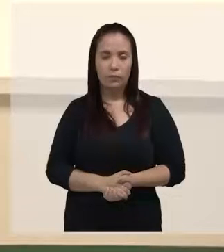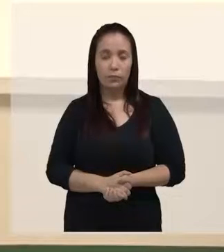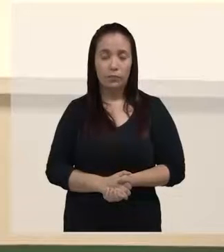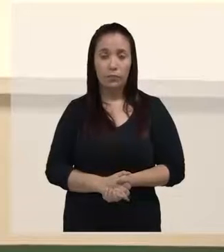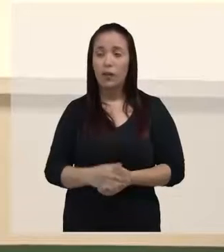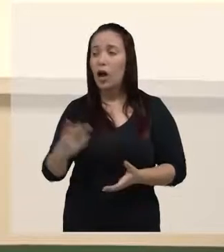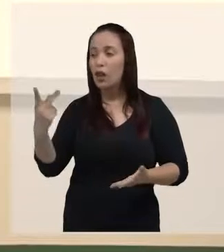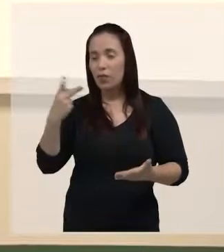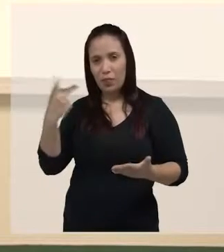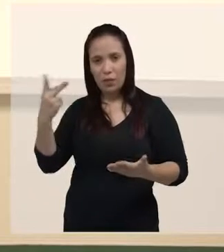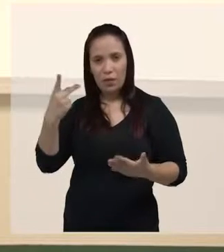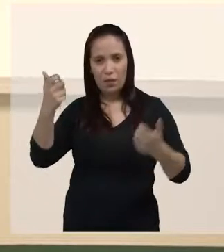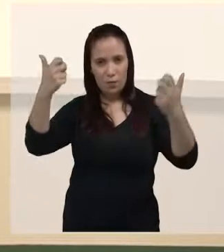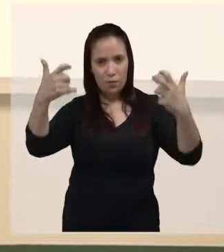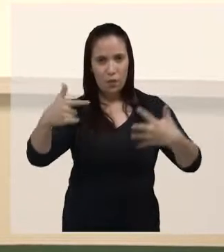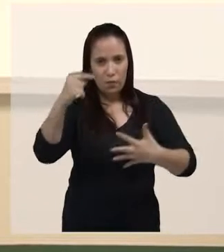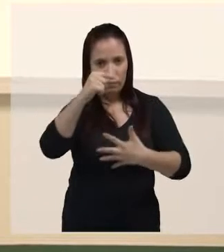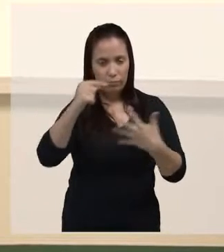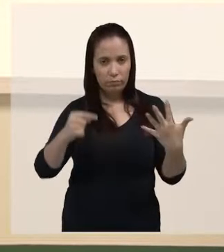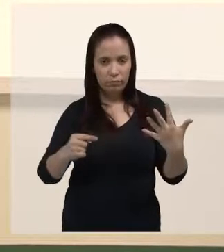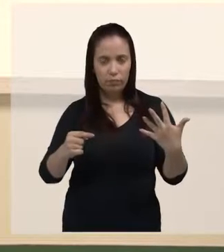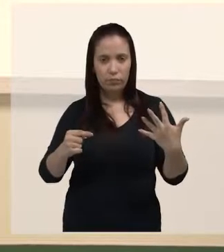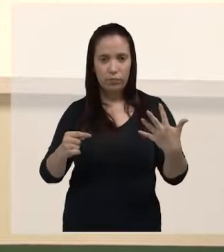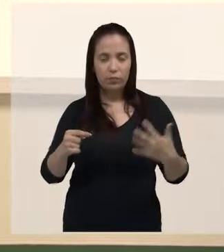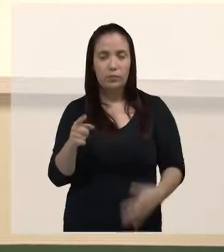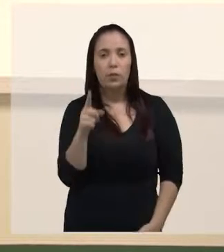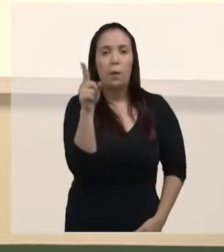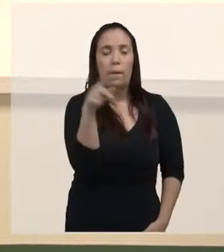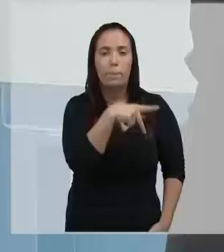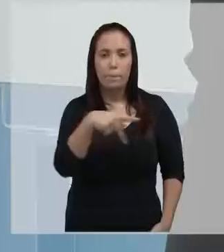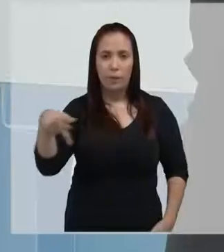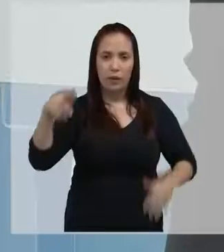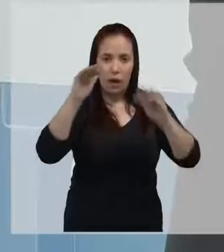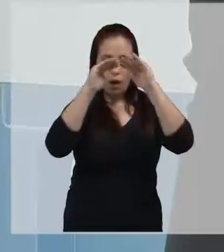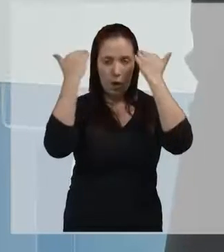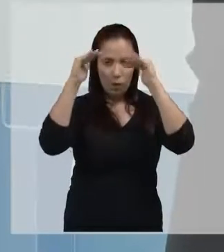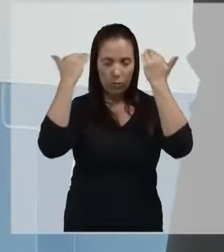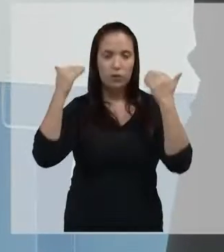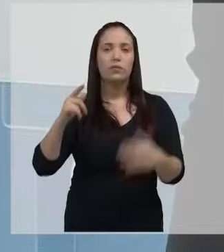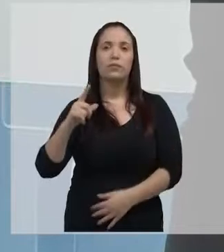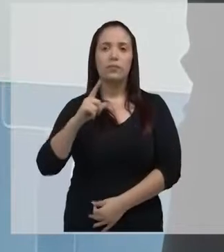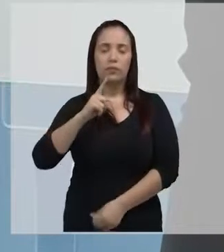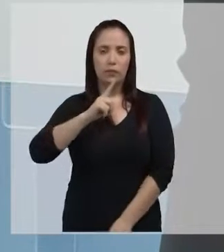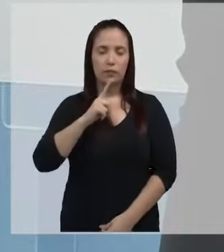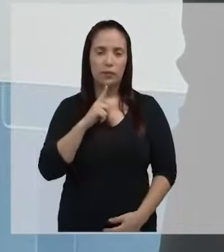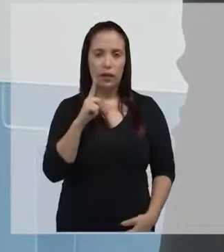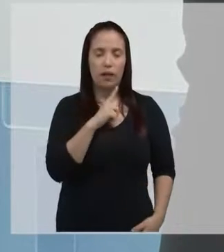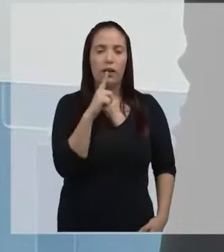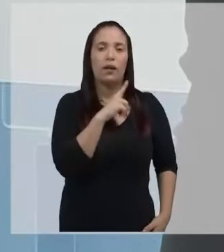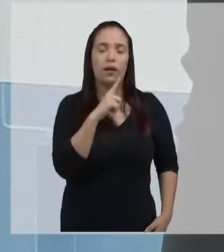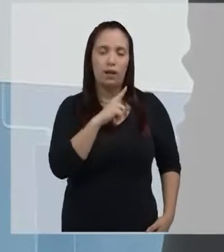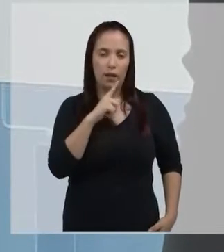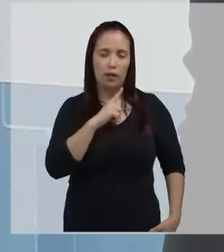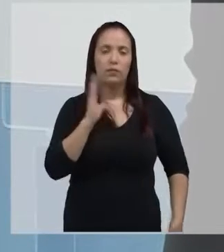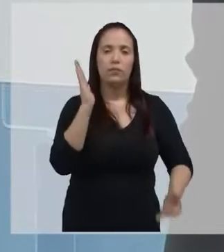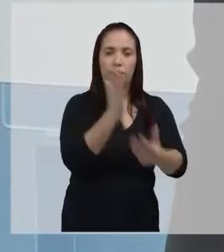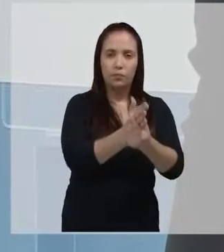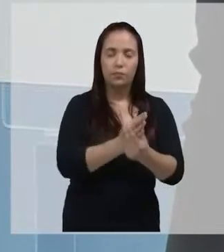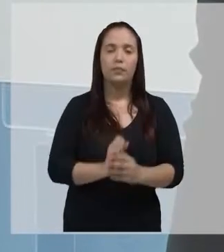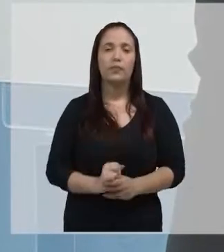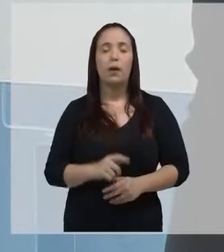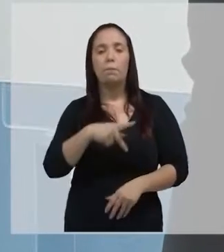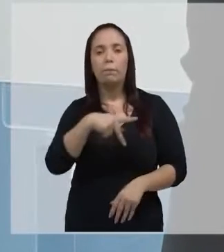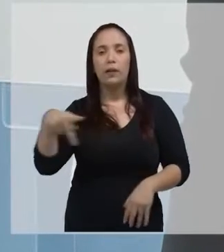estamos só pontuando, o presidente do Congresso, Anísio Oliveira, é denunciado, né? também Denunciado. com o Rodrigo Maia do... Presidente da